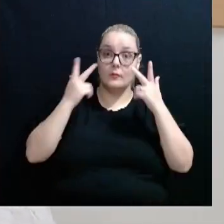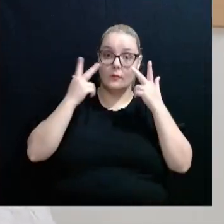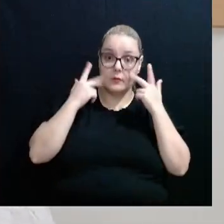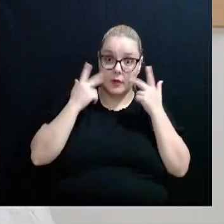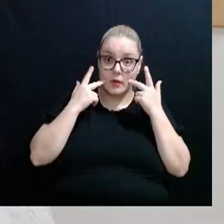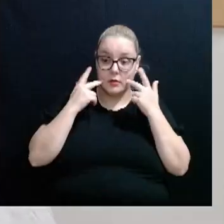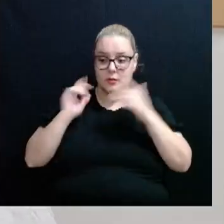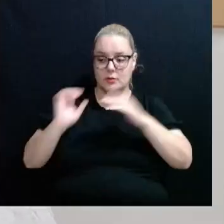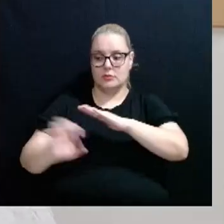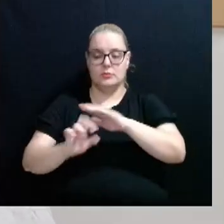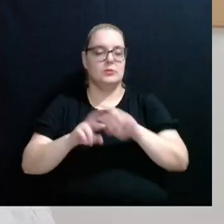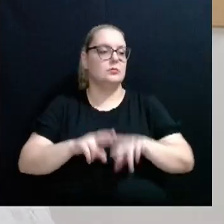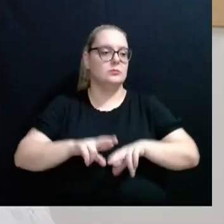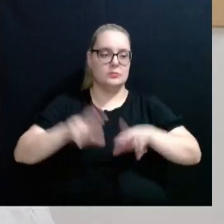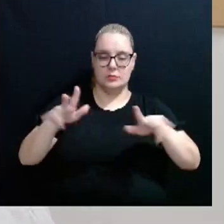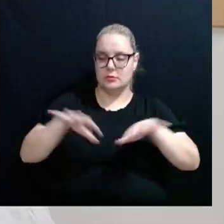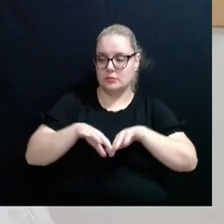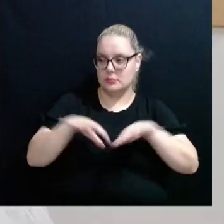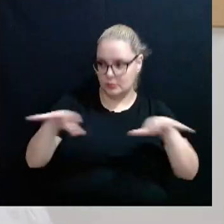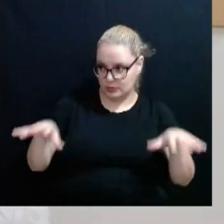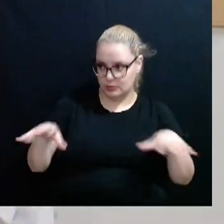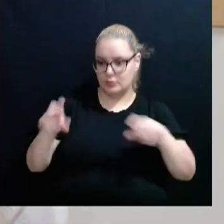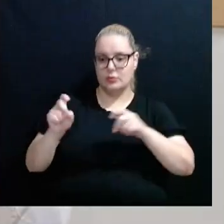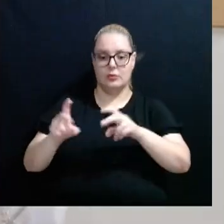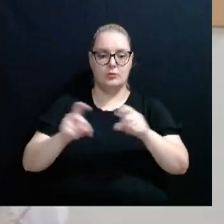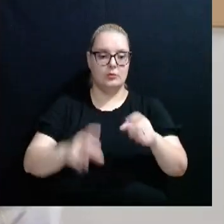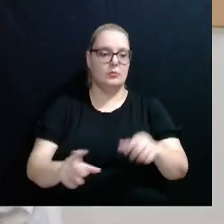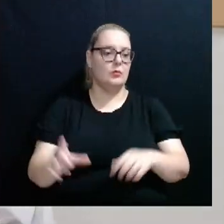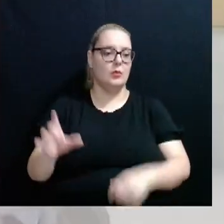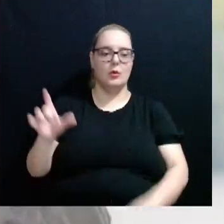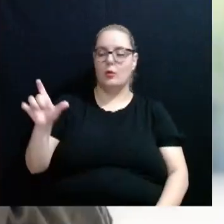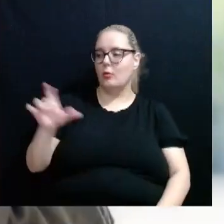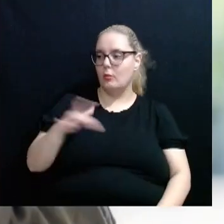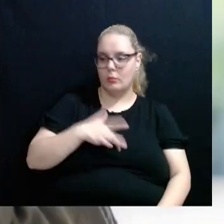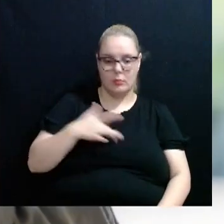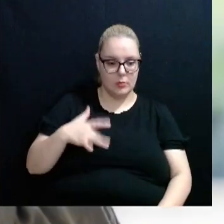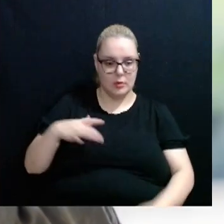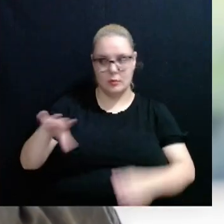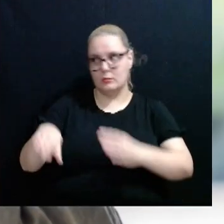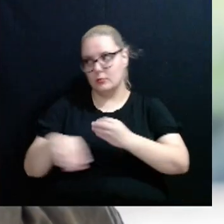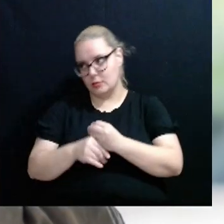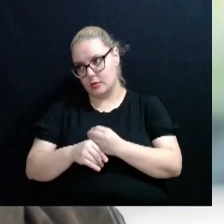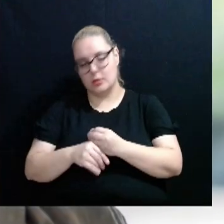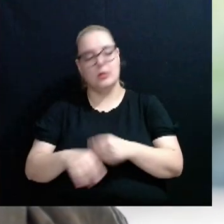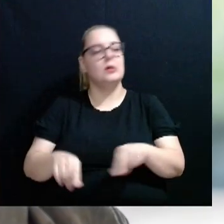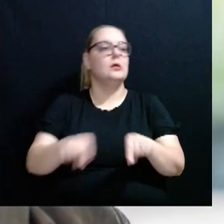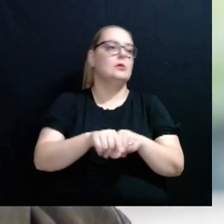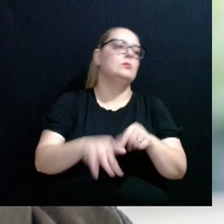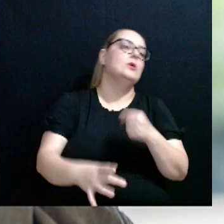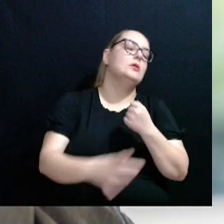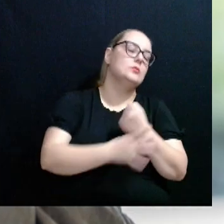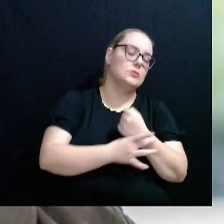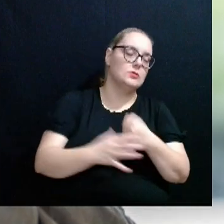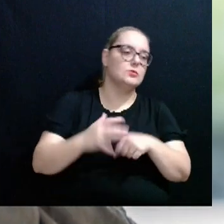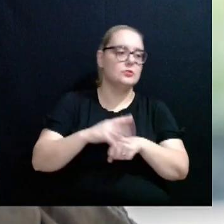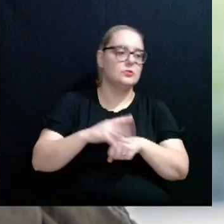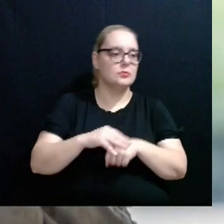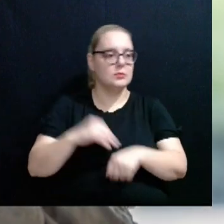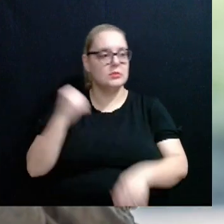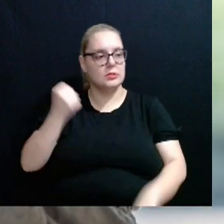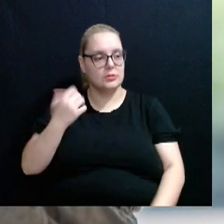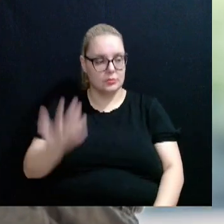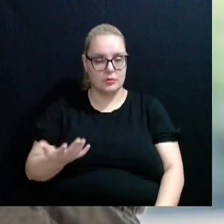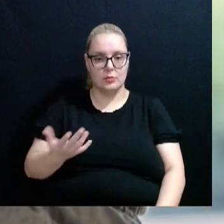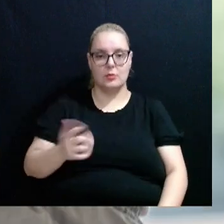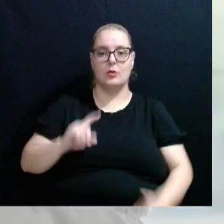que vendem um plano de saúde tradicional e o seguro de doenças graves. Um ou outro escritório tem